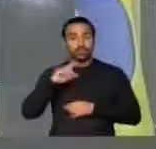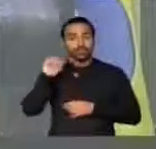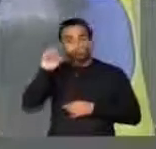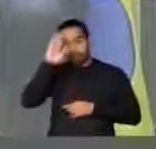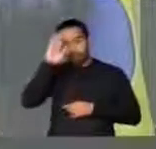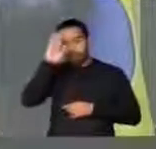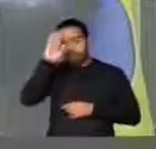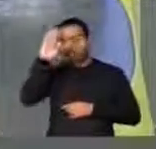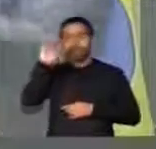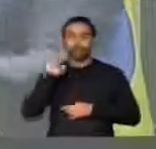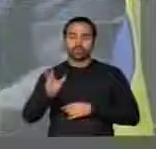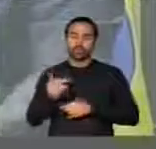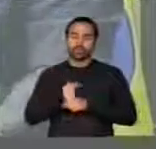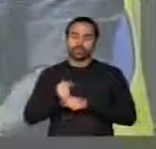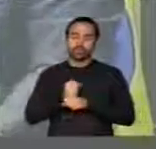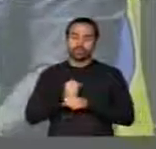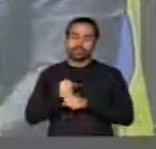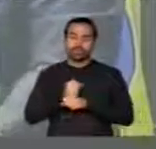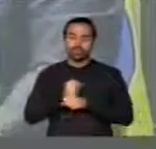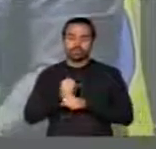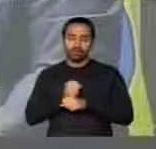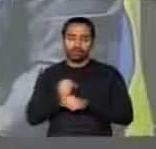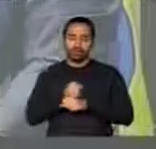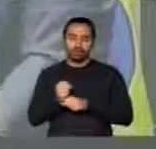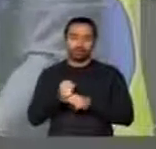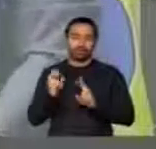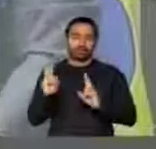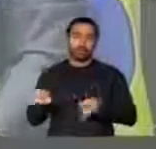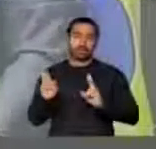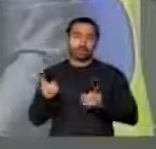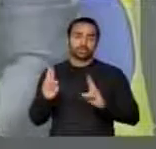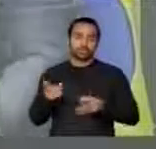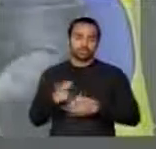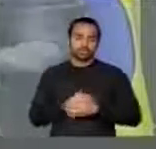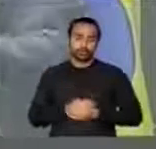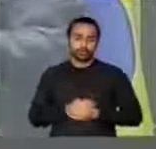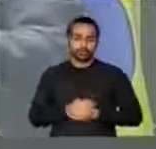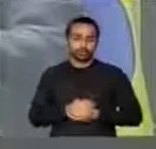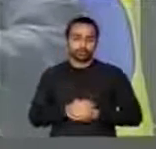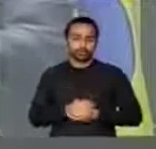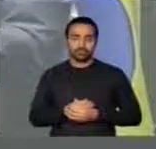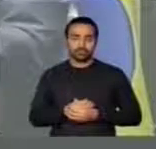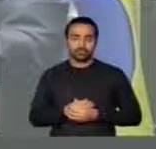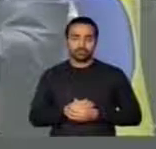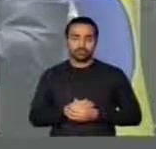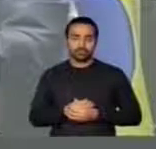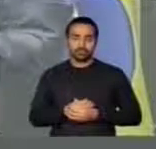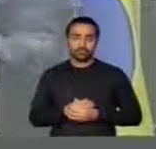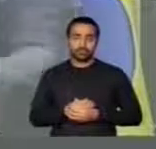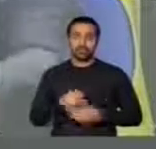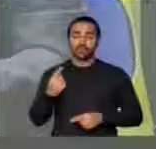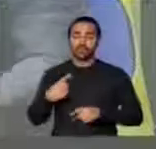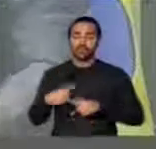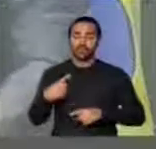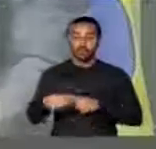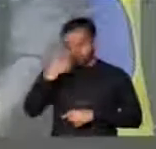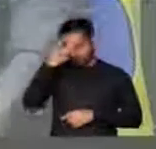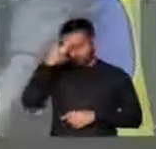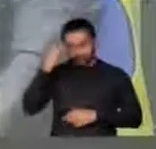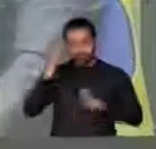de décadas e ao longo de séculos. Por uma razão. Porque, em grande medida, esses habitantes das